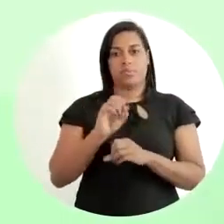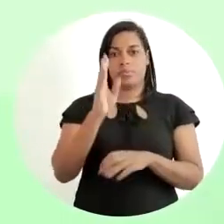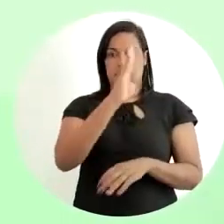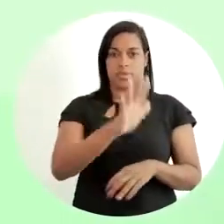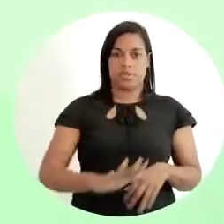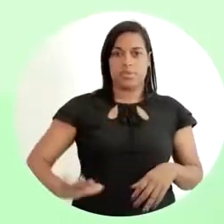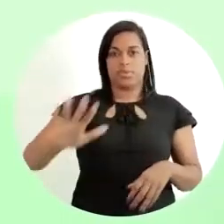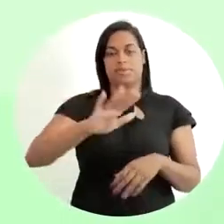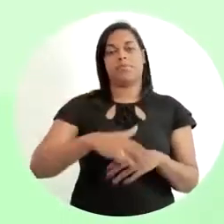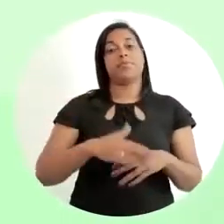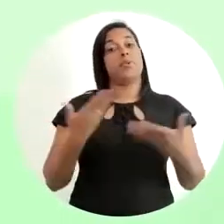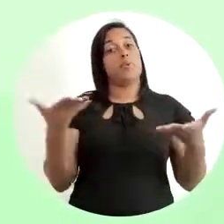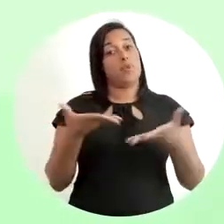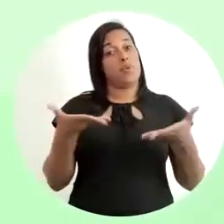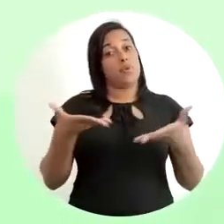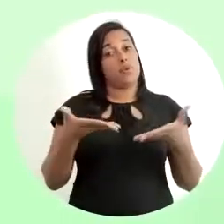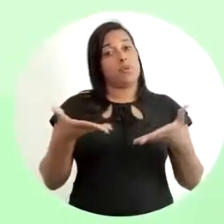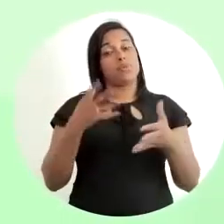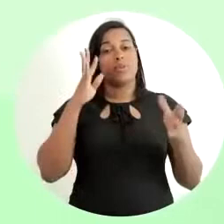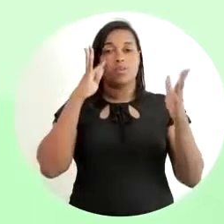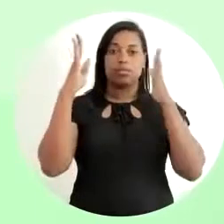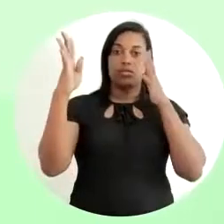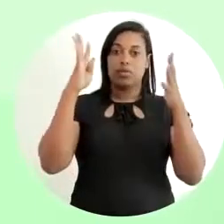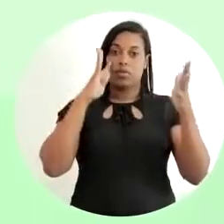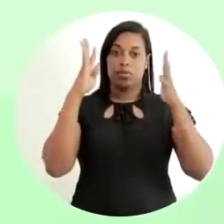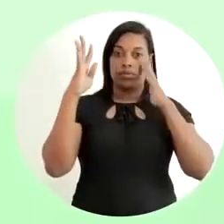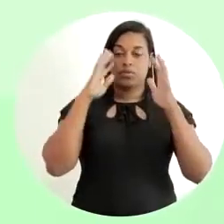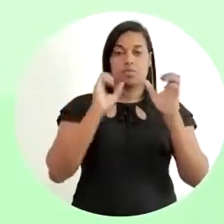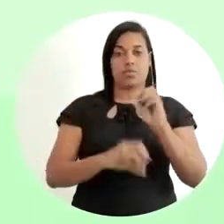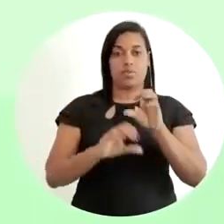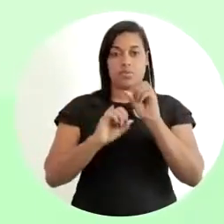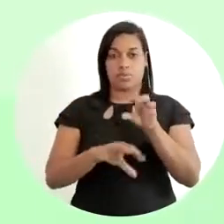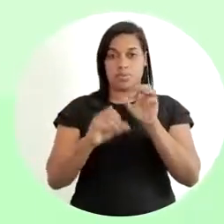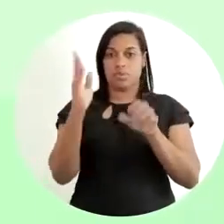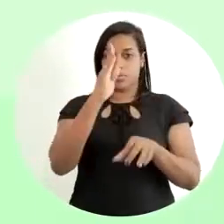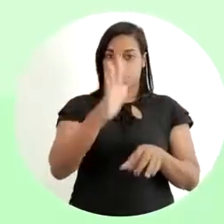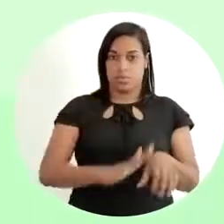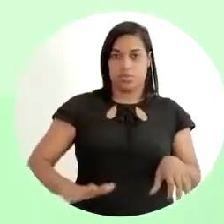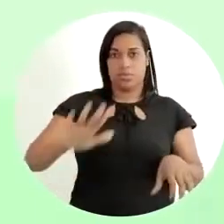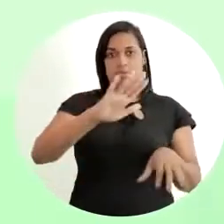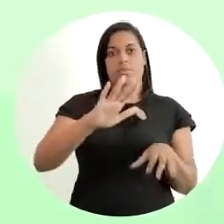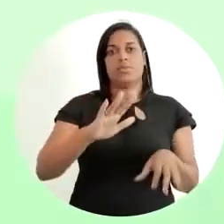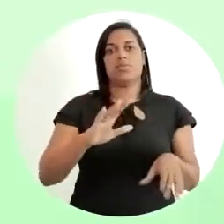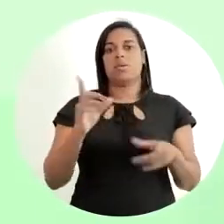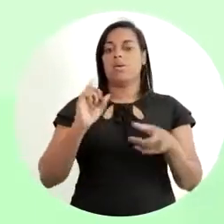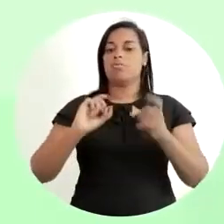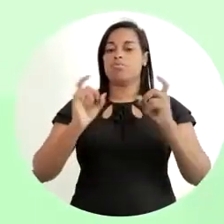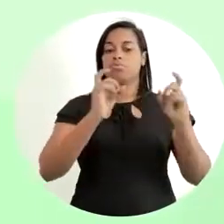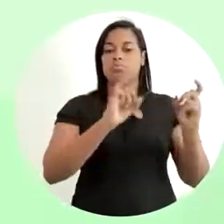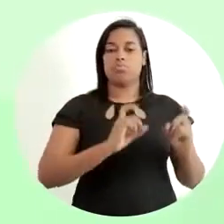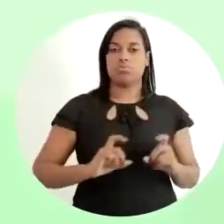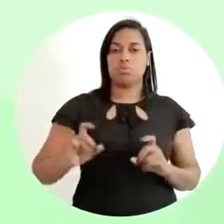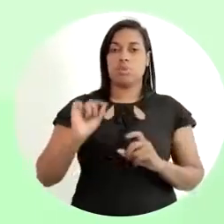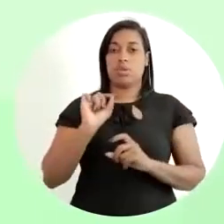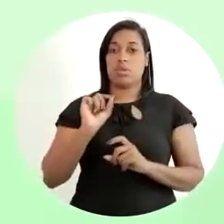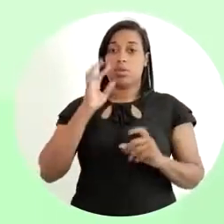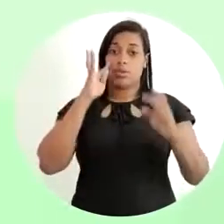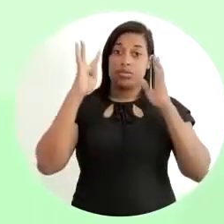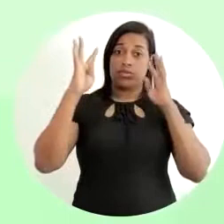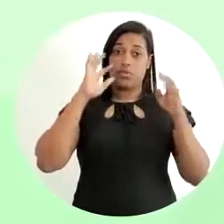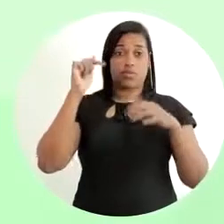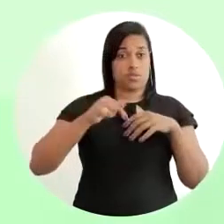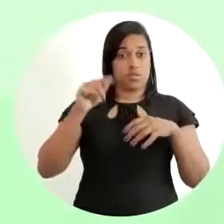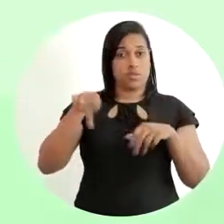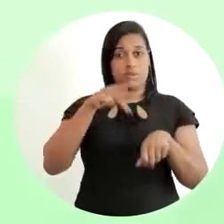Educação Brasileira. Nós vamos tratar sobre as teorias da educação brasileira, os debates sobre